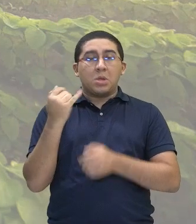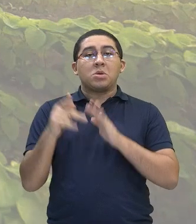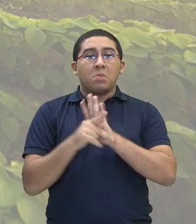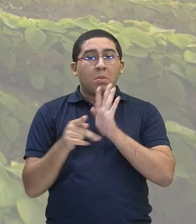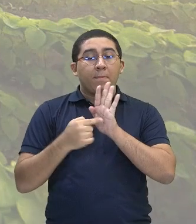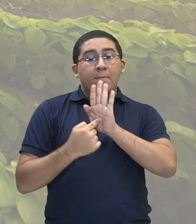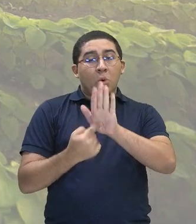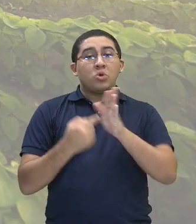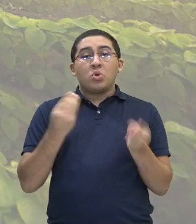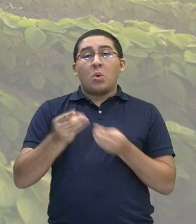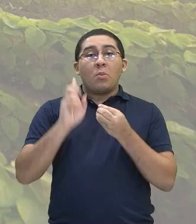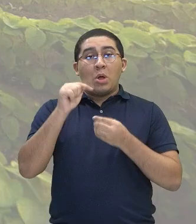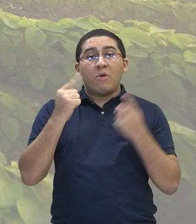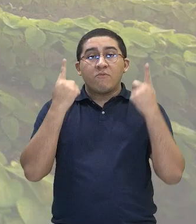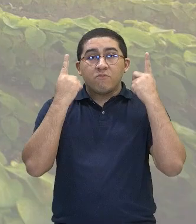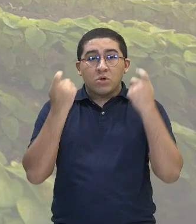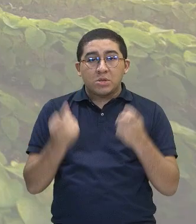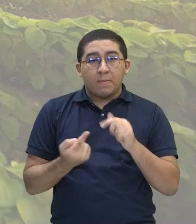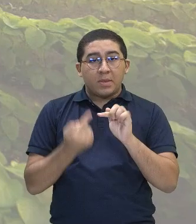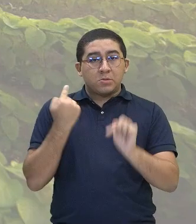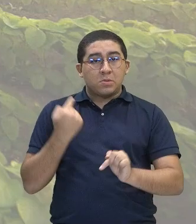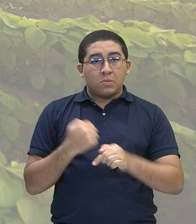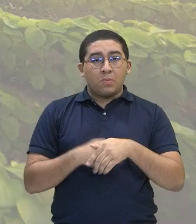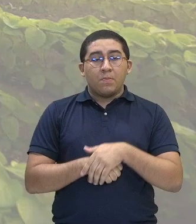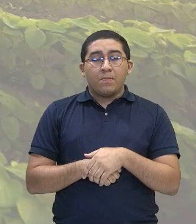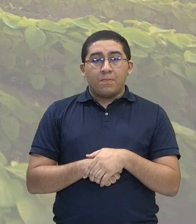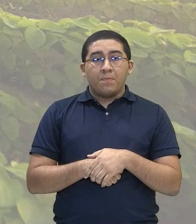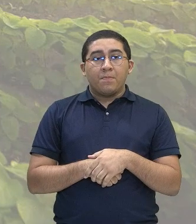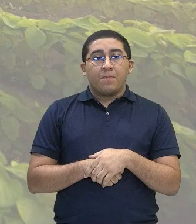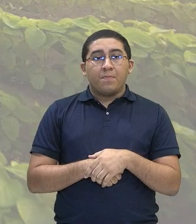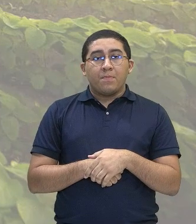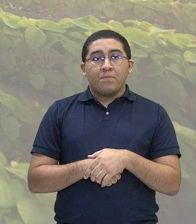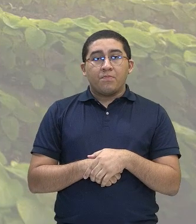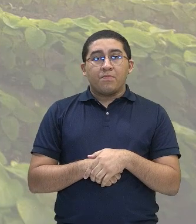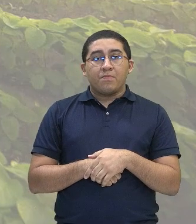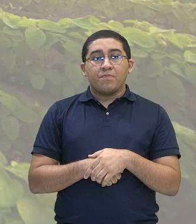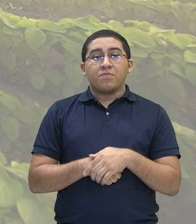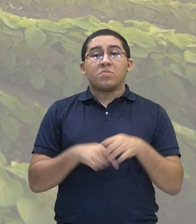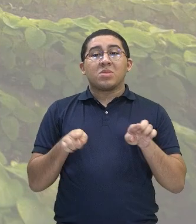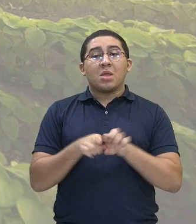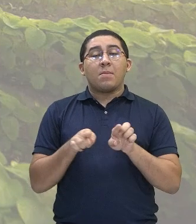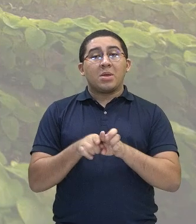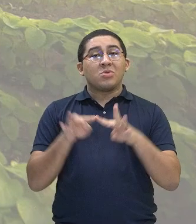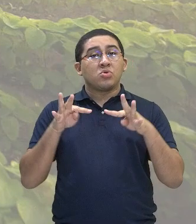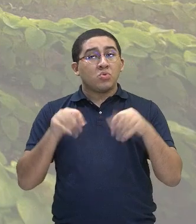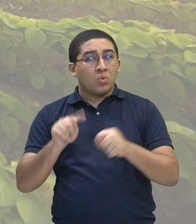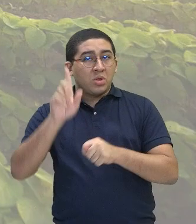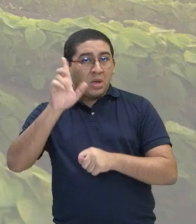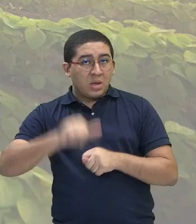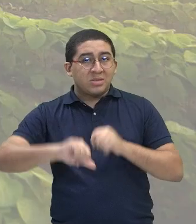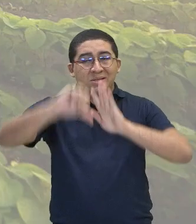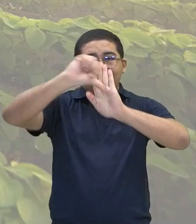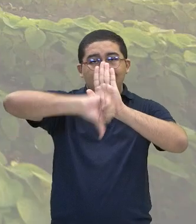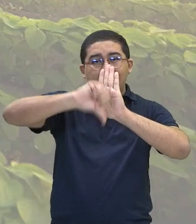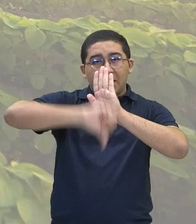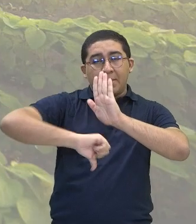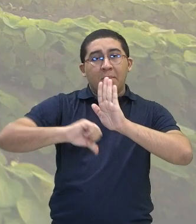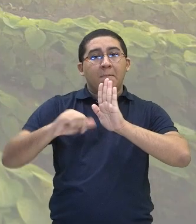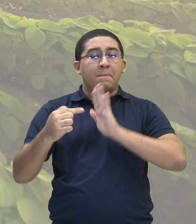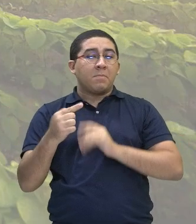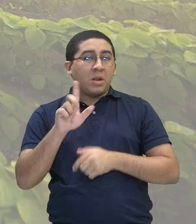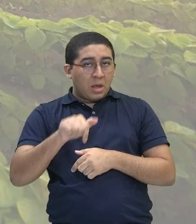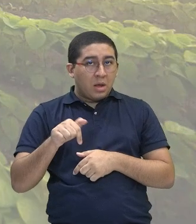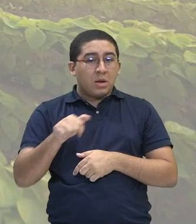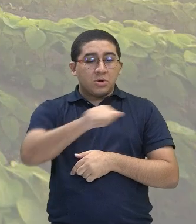violência. Além disso, né, gente, a gente observa que a expansão do narcotráfico pelas rotas amazônicas também acaba aumentando